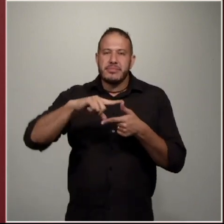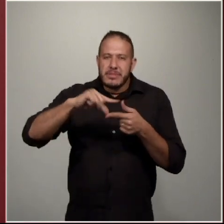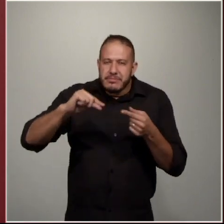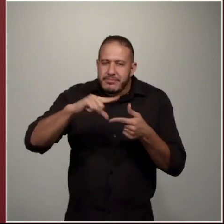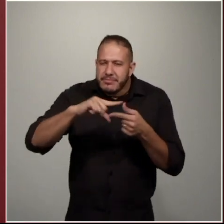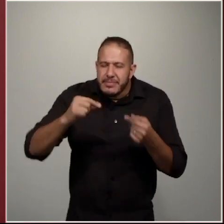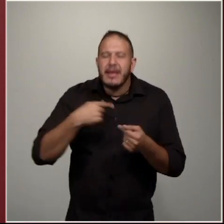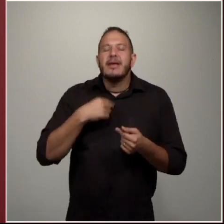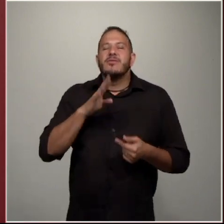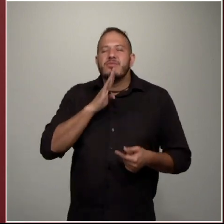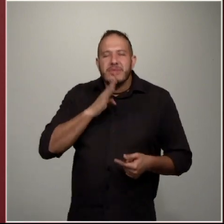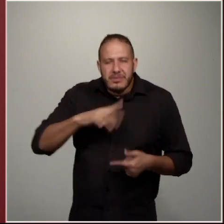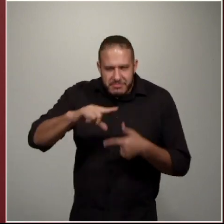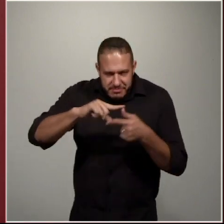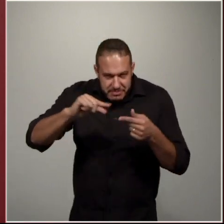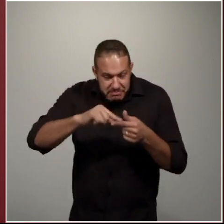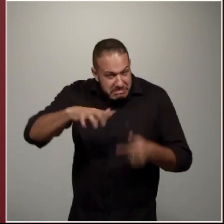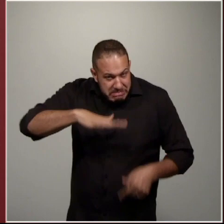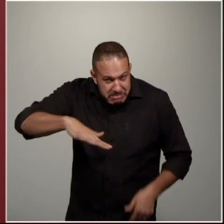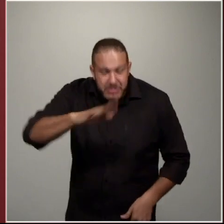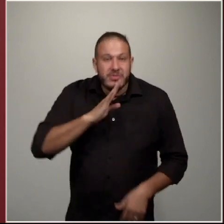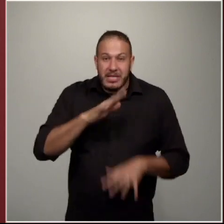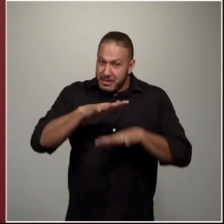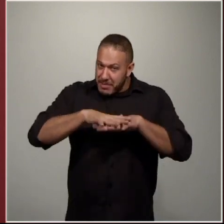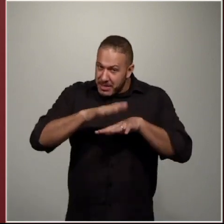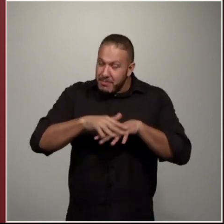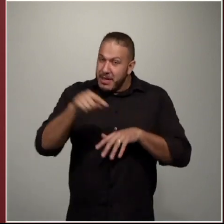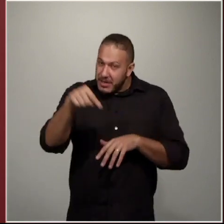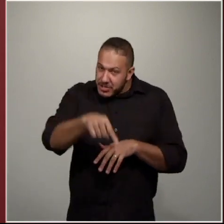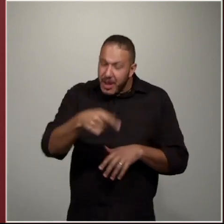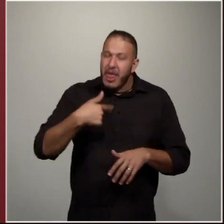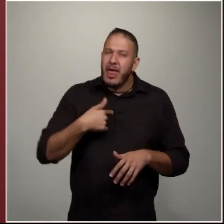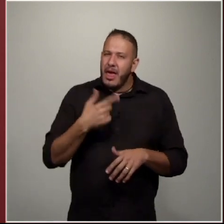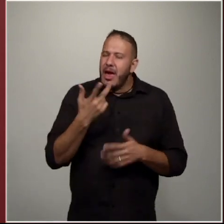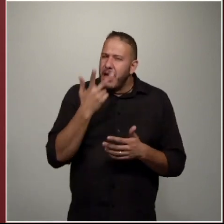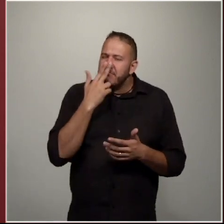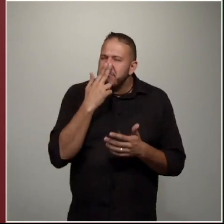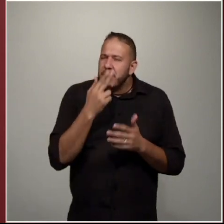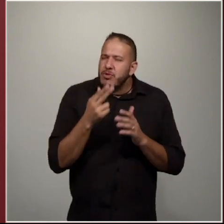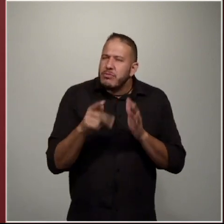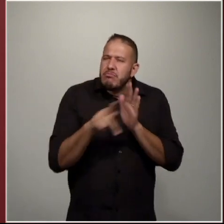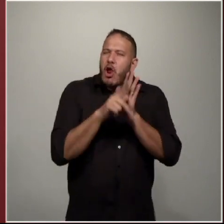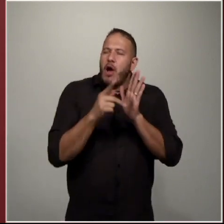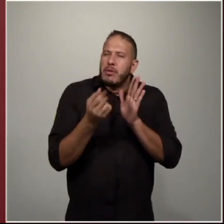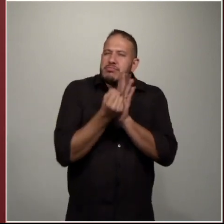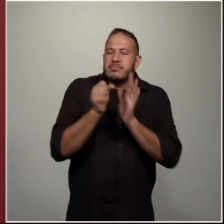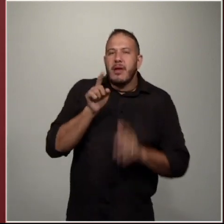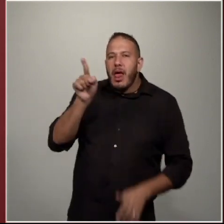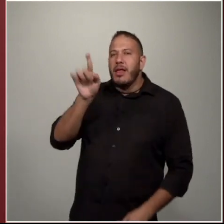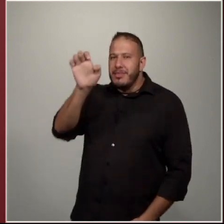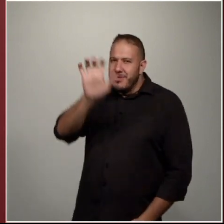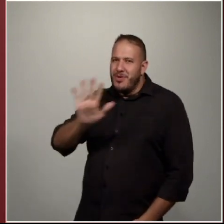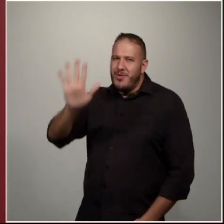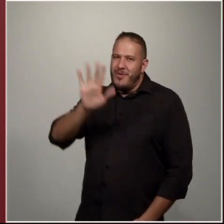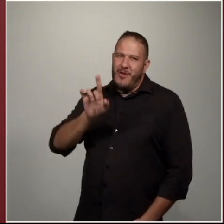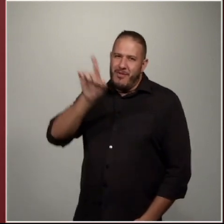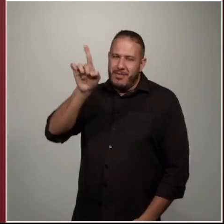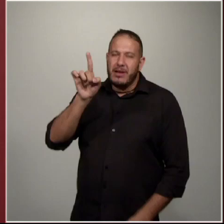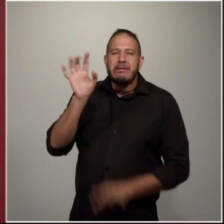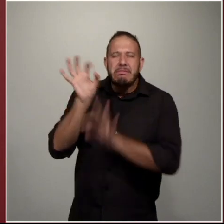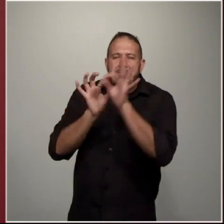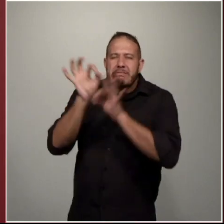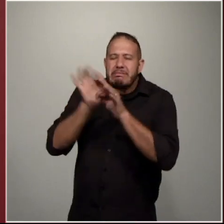de matemática né e essa matemática é uma matemática tipicamente européia eurocêntrica nela ela é construída